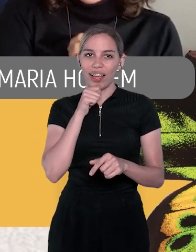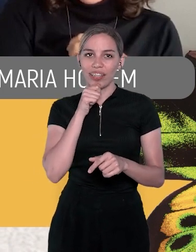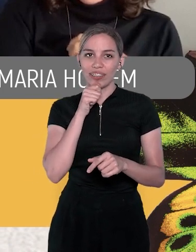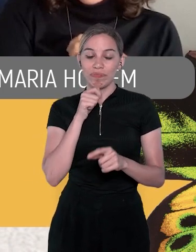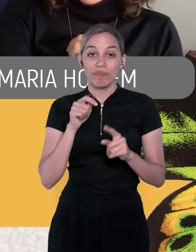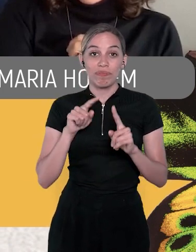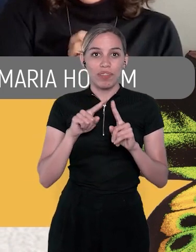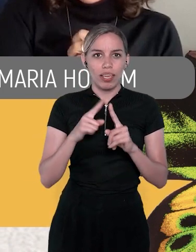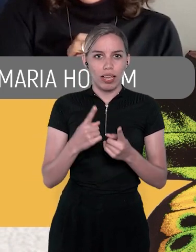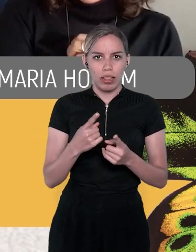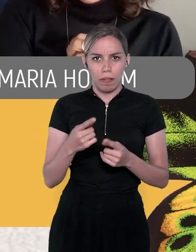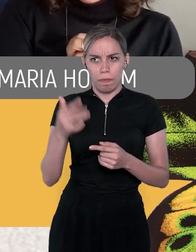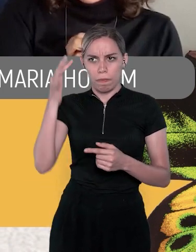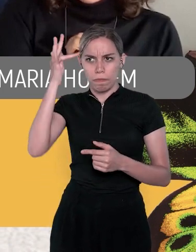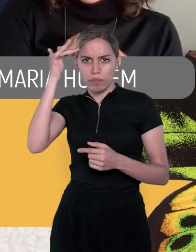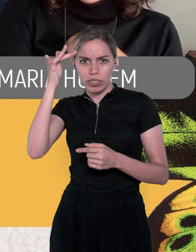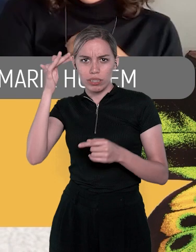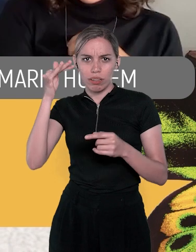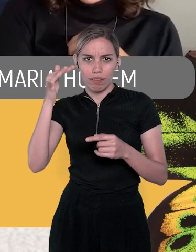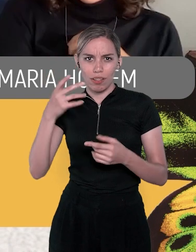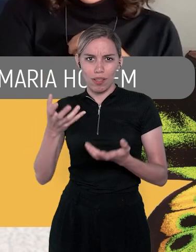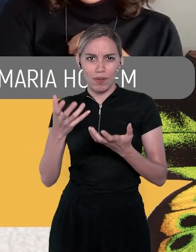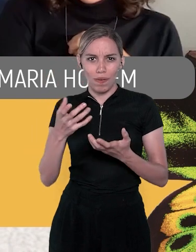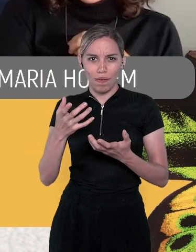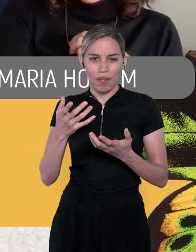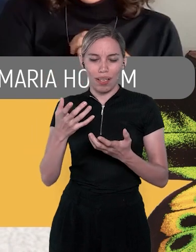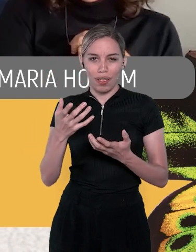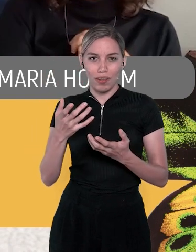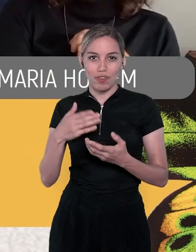na ficção. Aliás, na minha não ficção também eu gosto de deixar dúvidas.